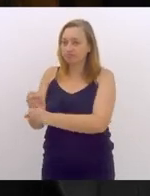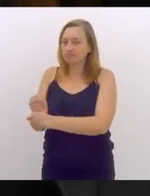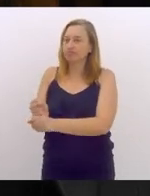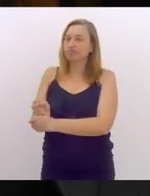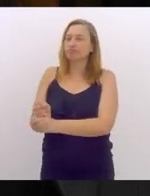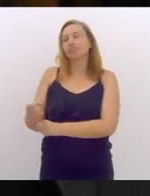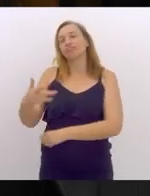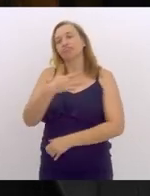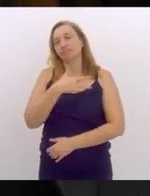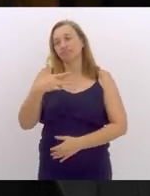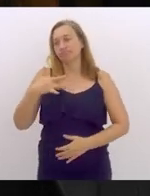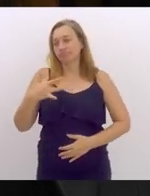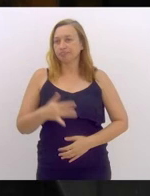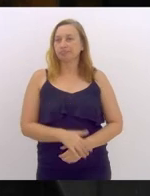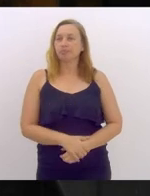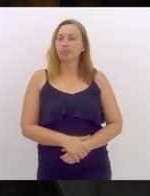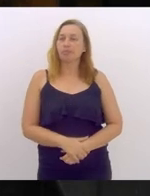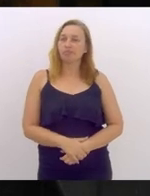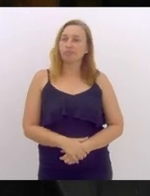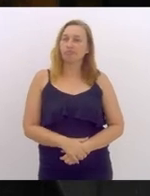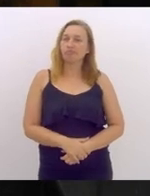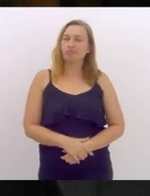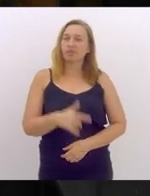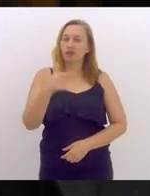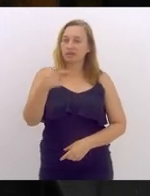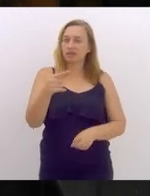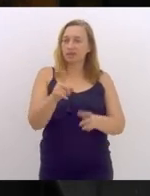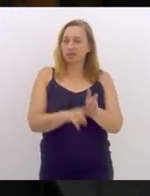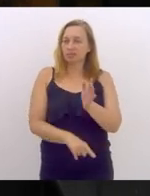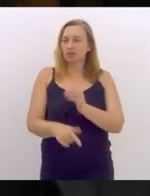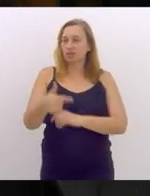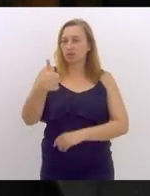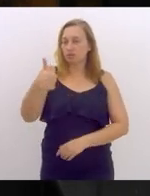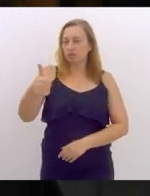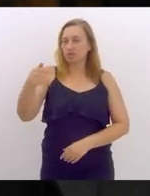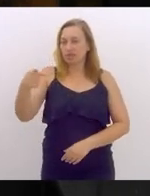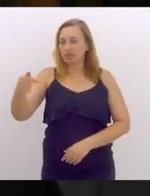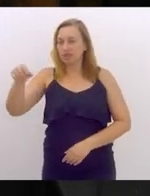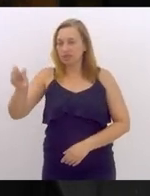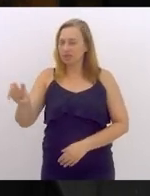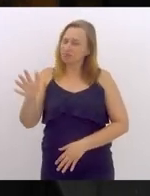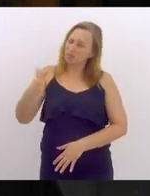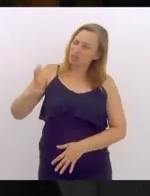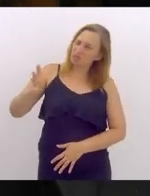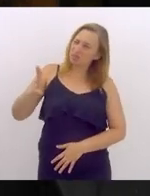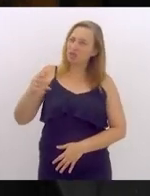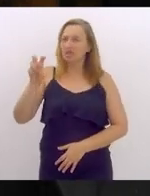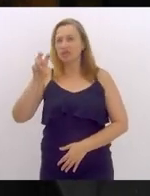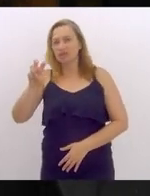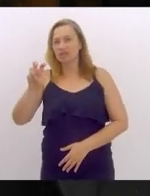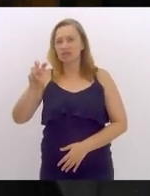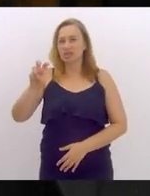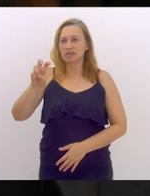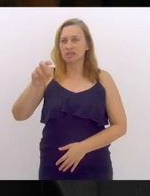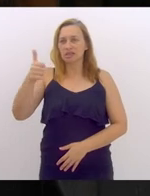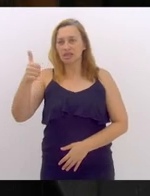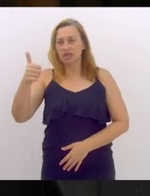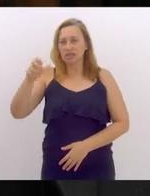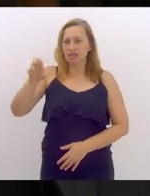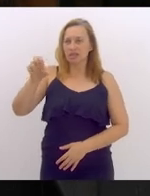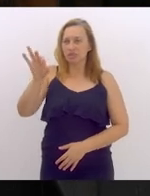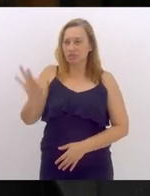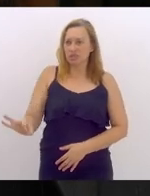para a saúde 7 - 75 da aproximadamente 5 15%